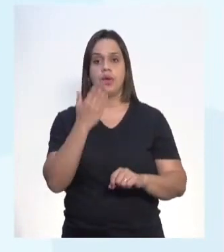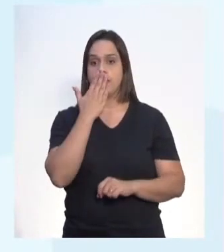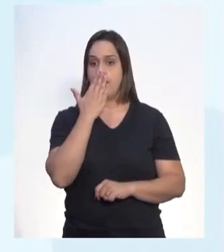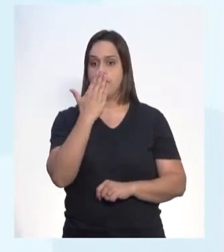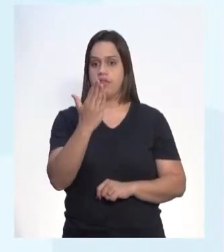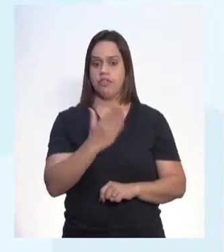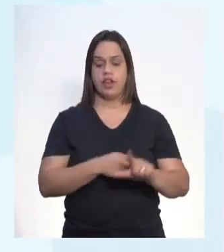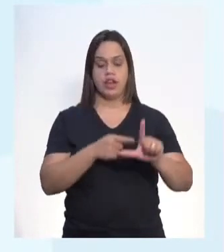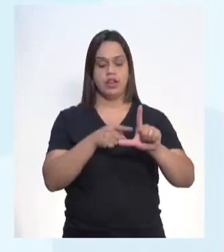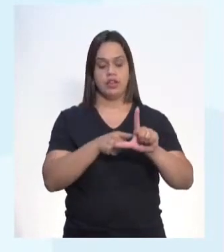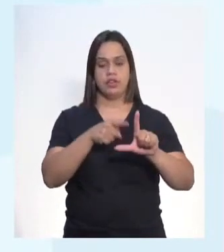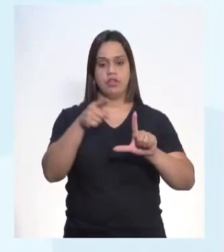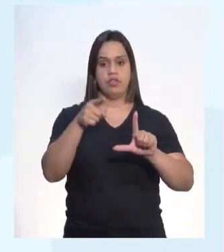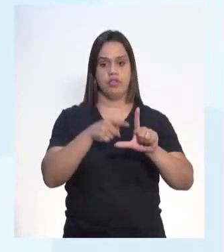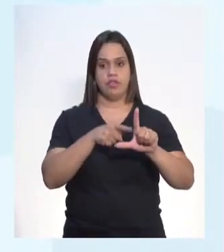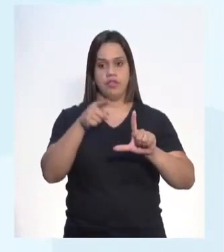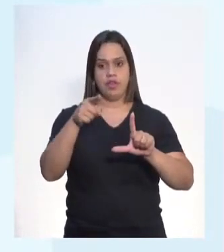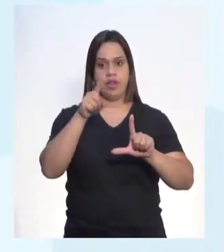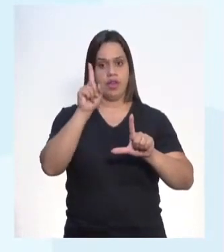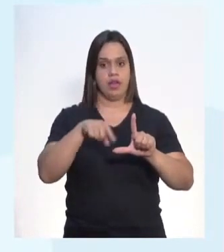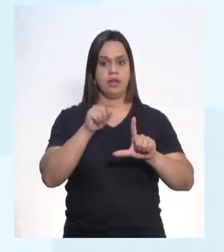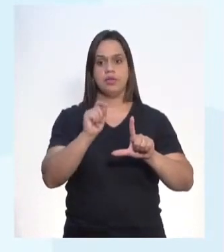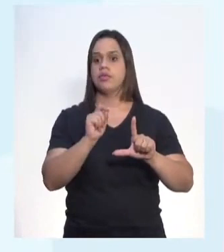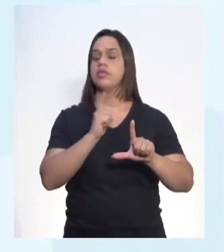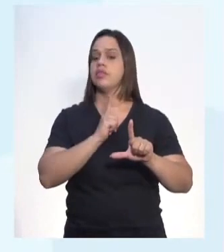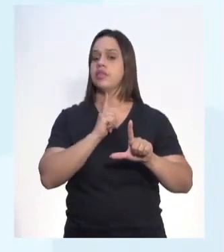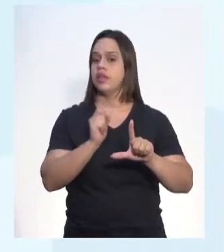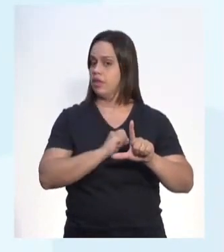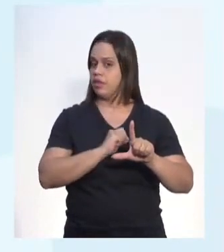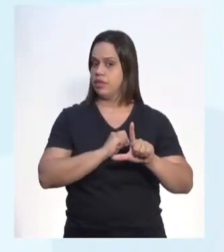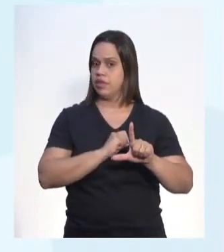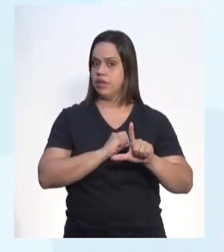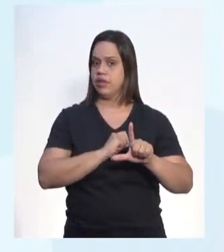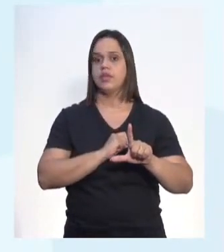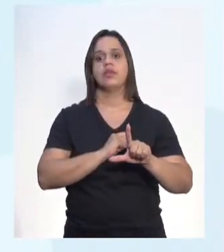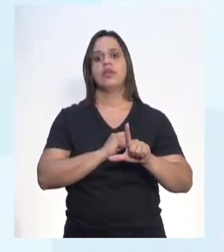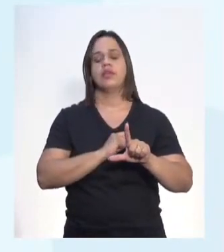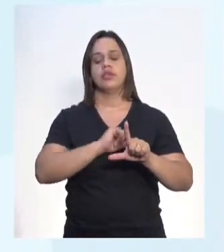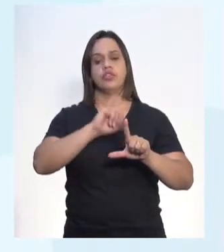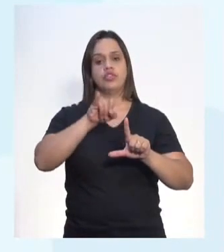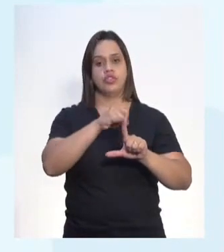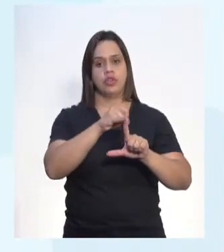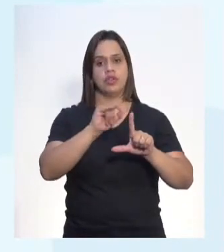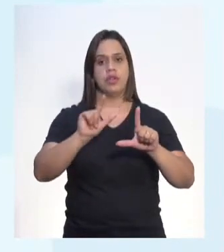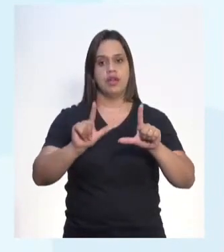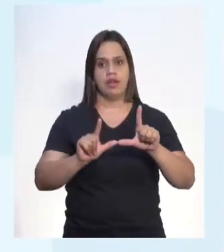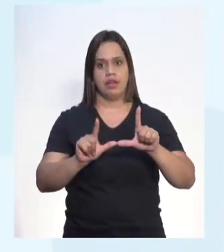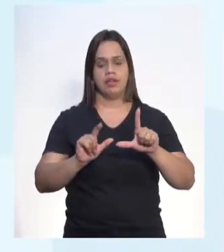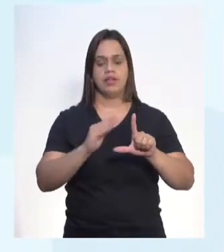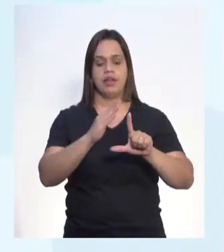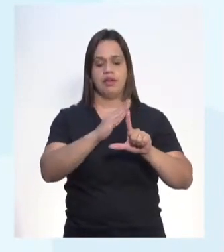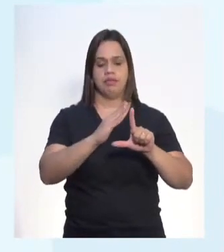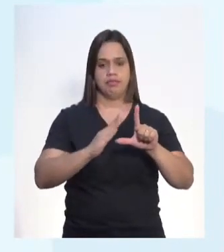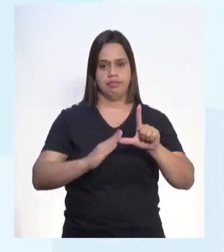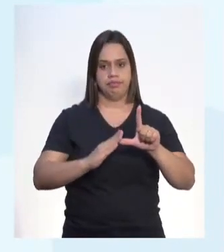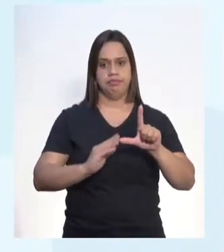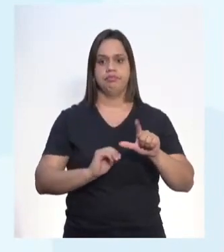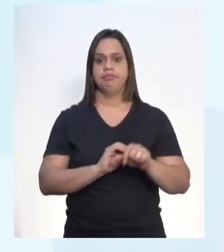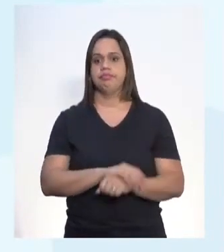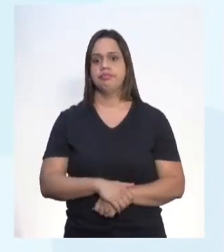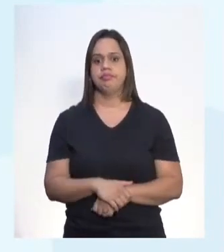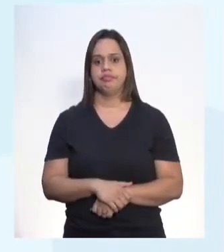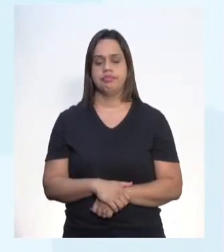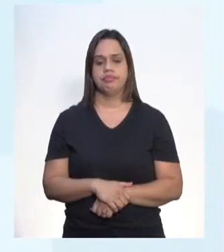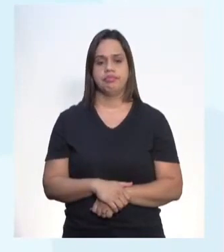frente ao ângulo reto. Então, nós temos o JL, ok?